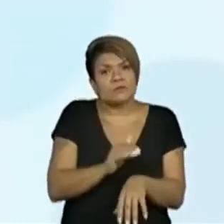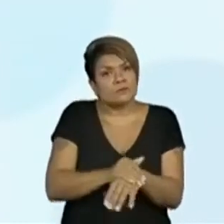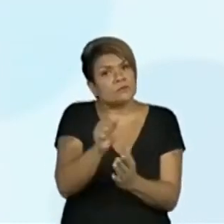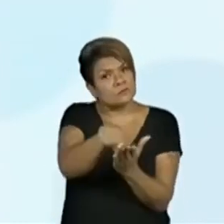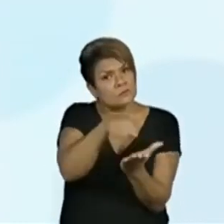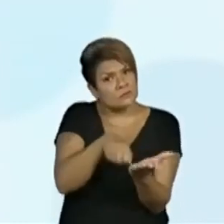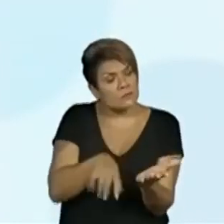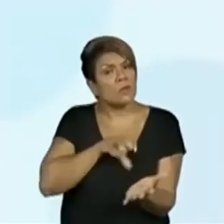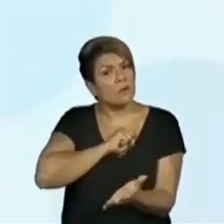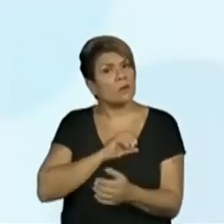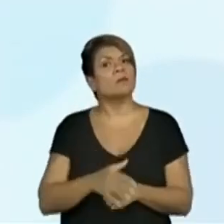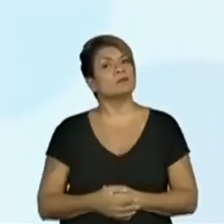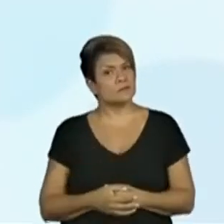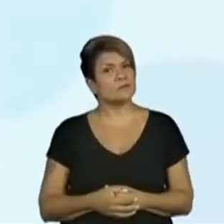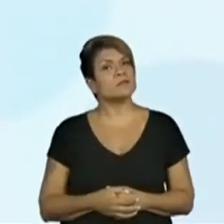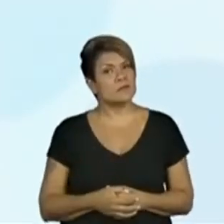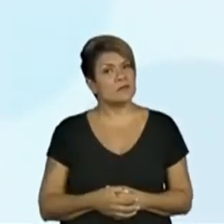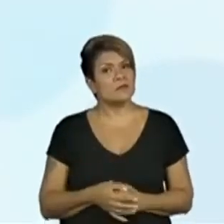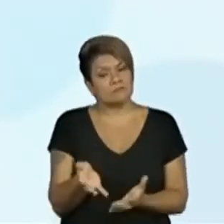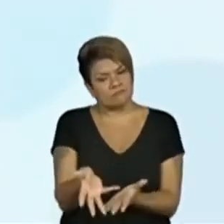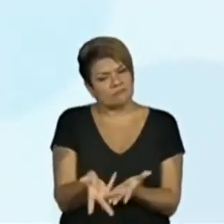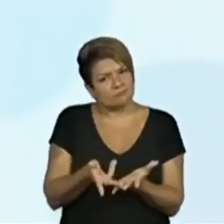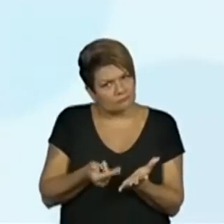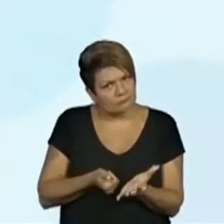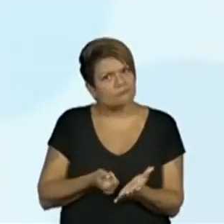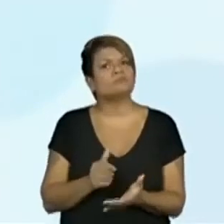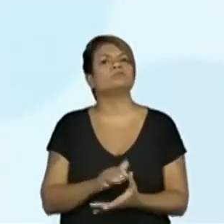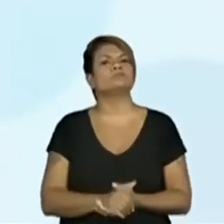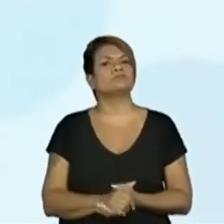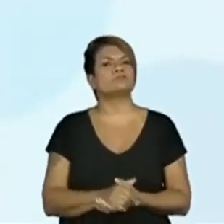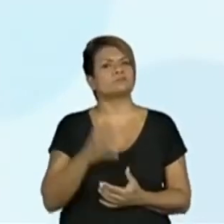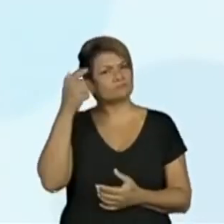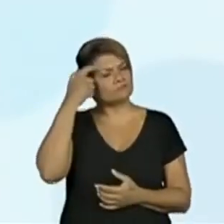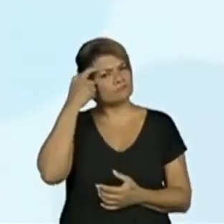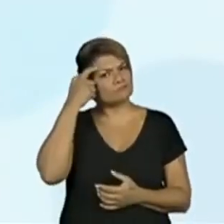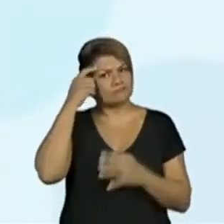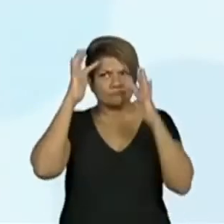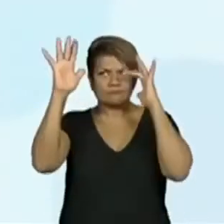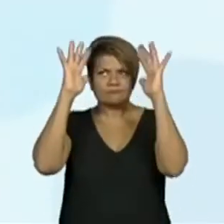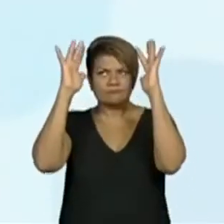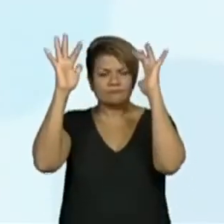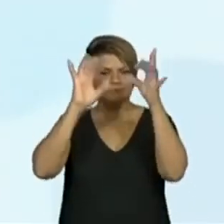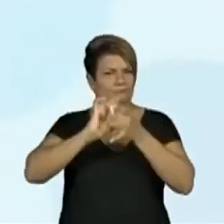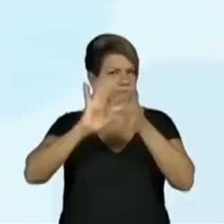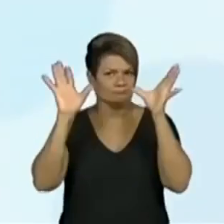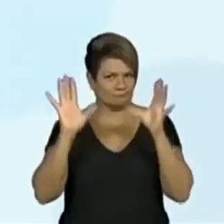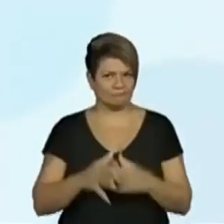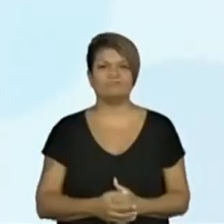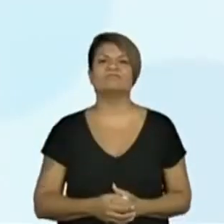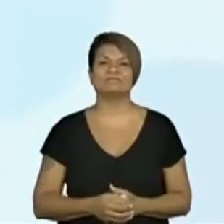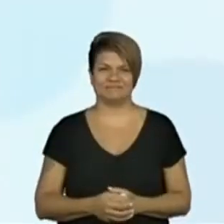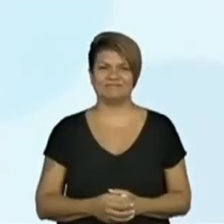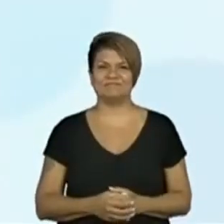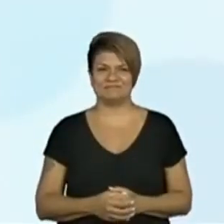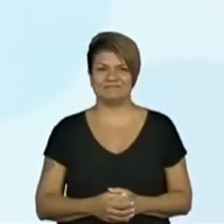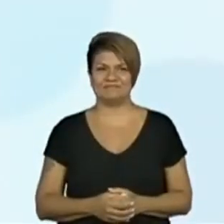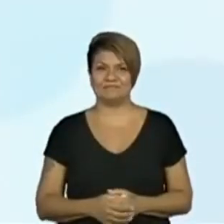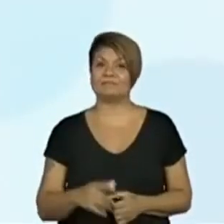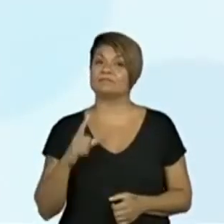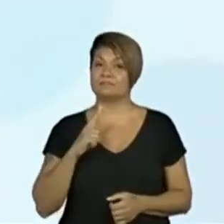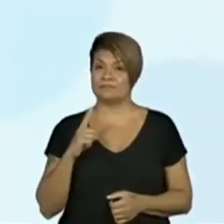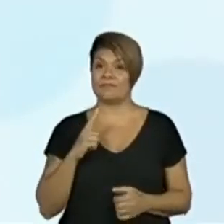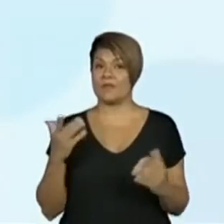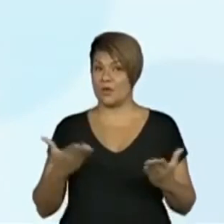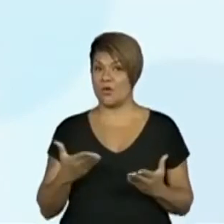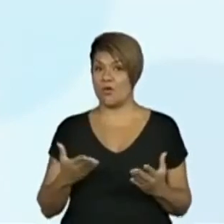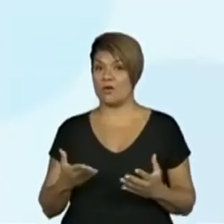escrever, que tenha cuidado com a escrita. E solte a imaginação. E solte a imaginação, exatamente. Eu tenho